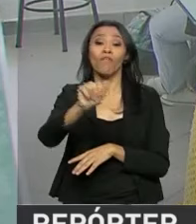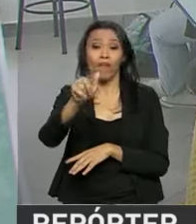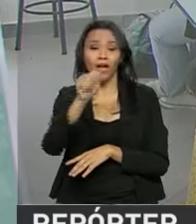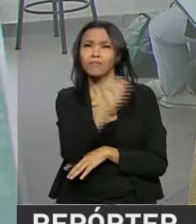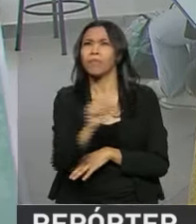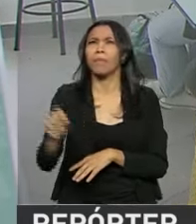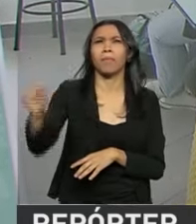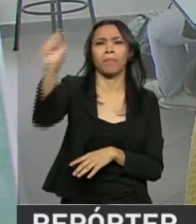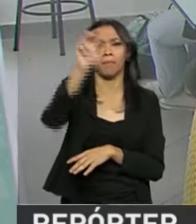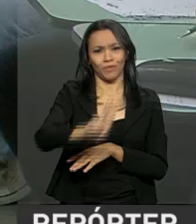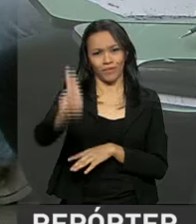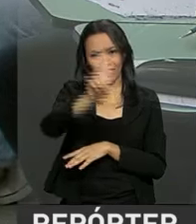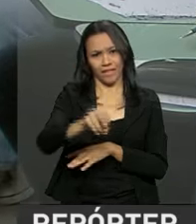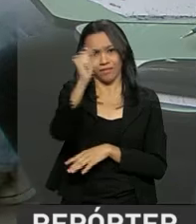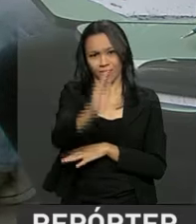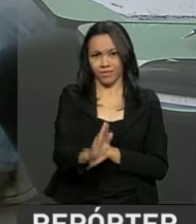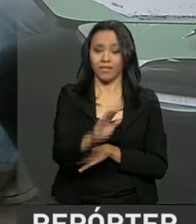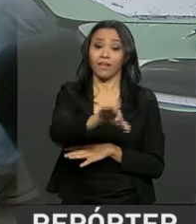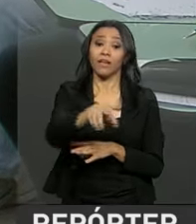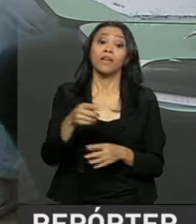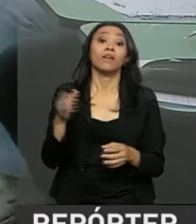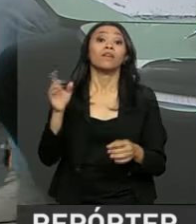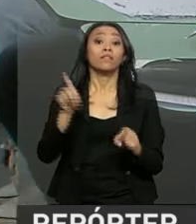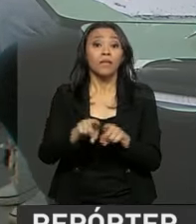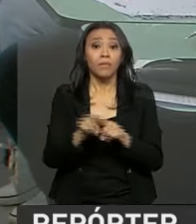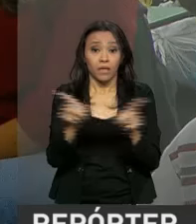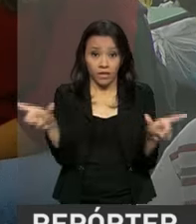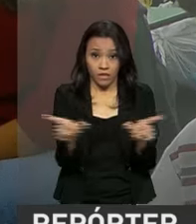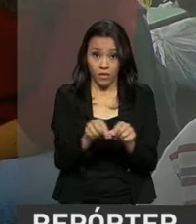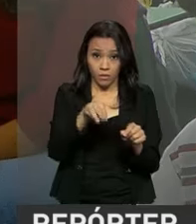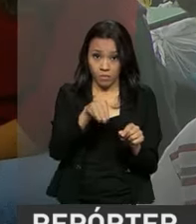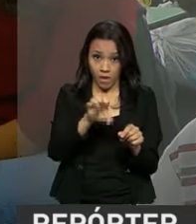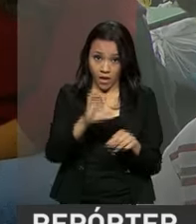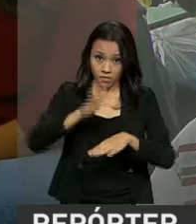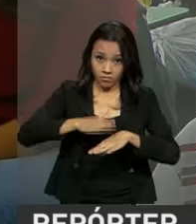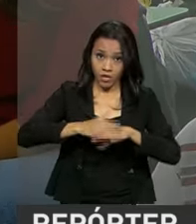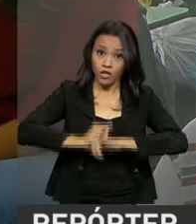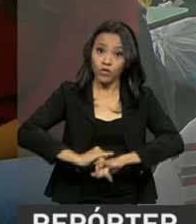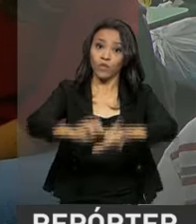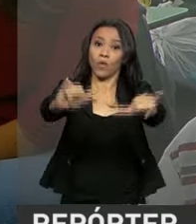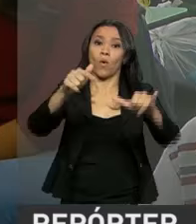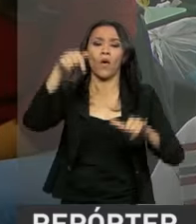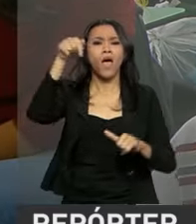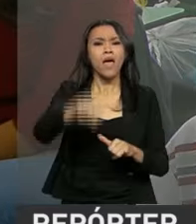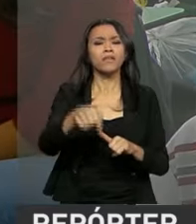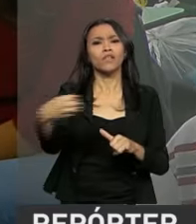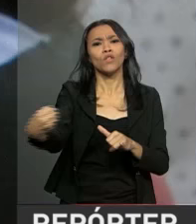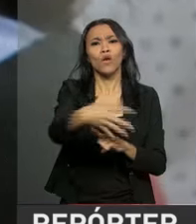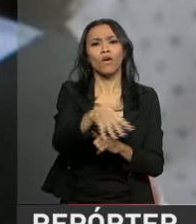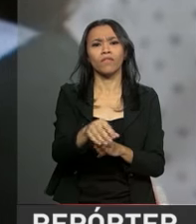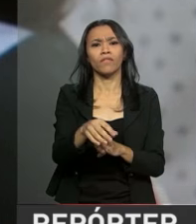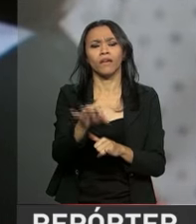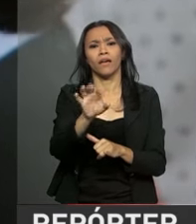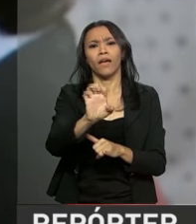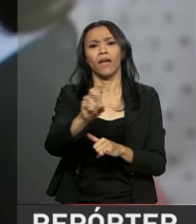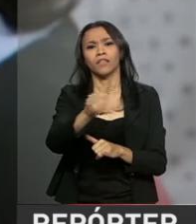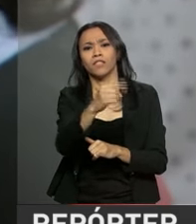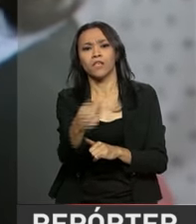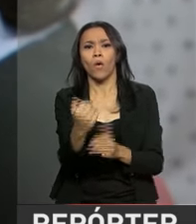de ensino superior. De acordo com o Ministério da Educação, o número de vagas dessa nova edição do SISU